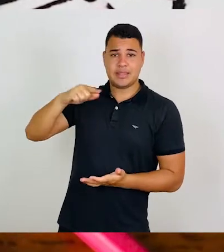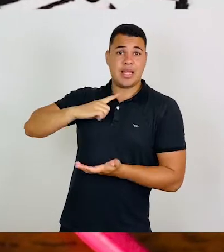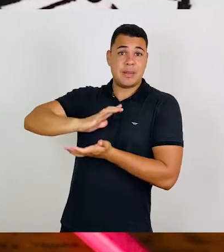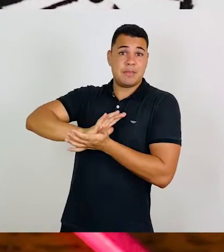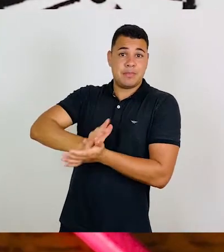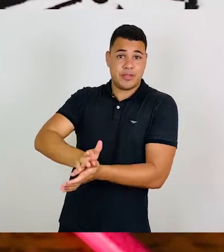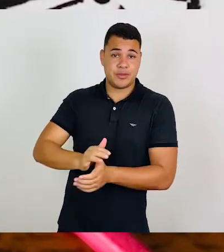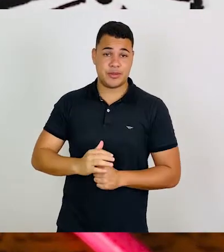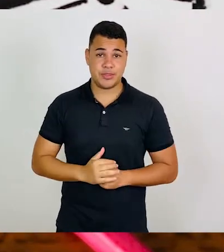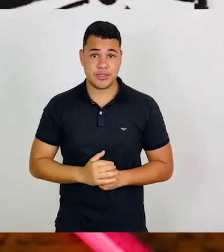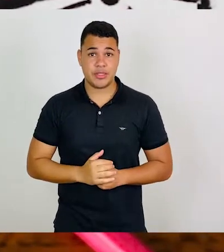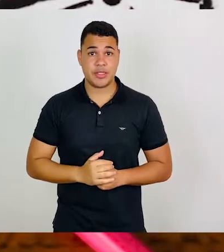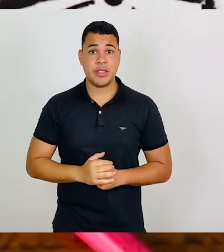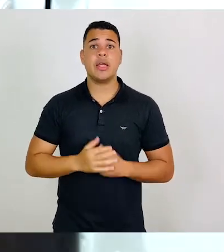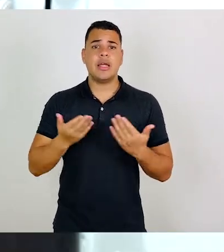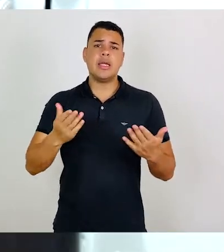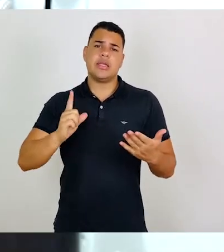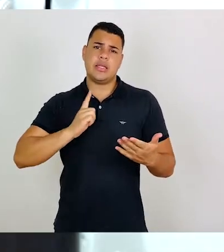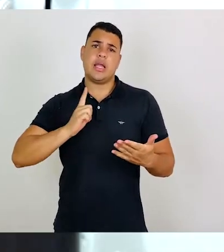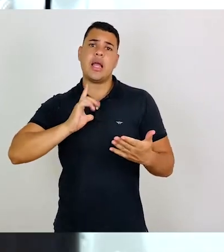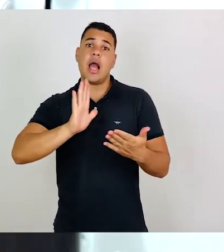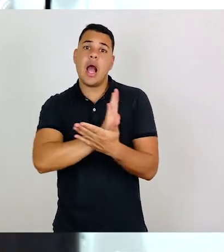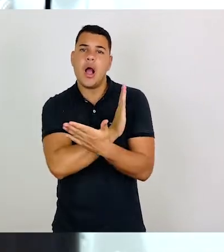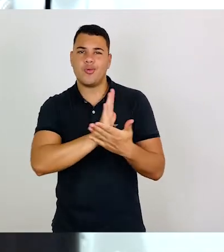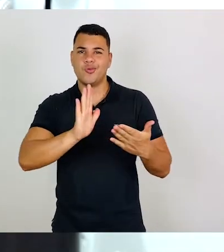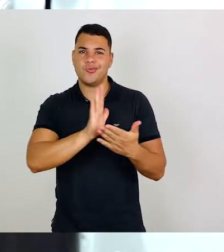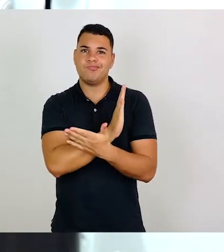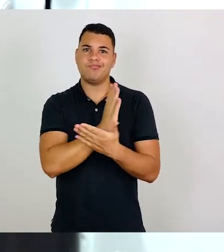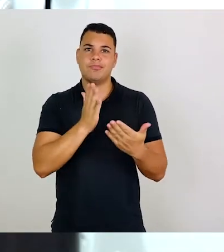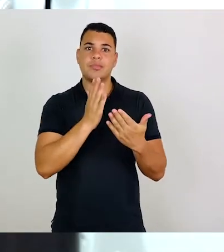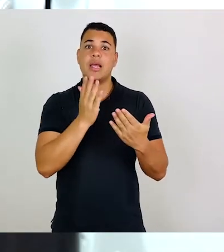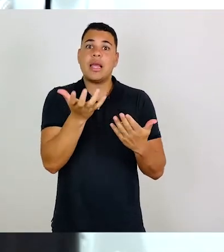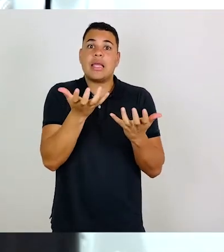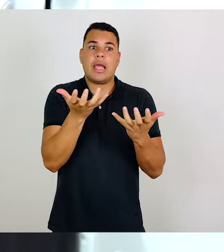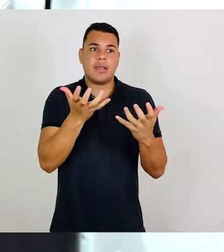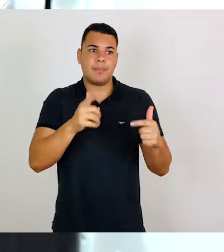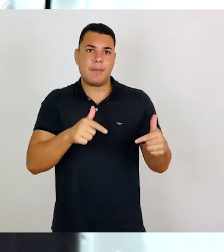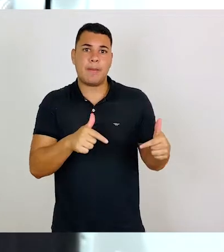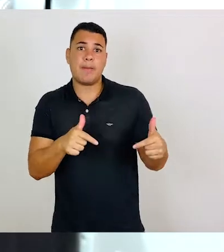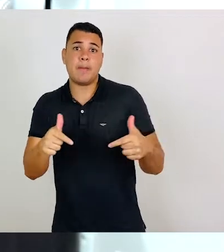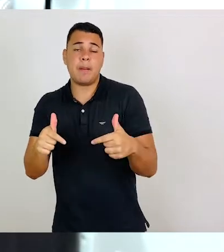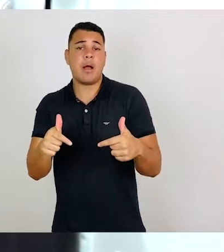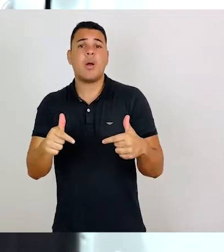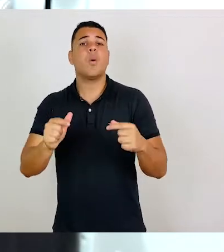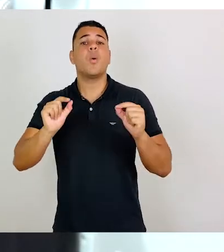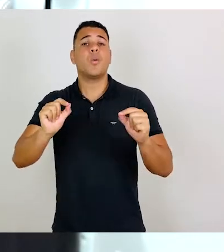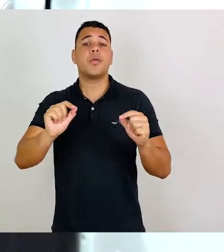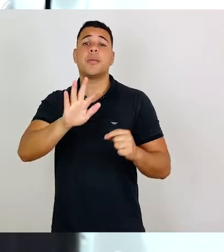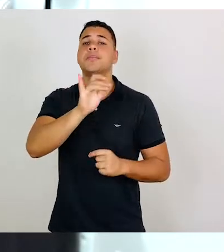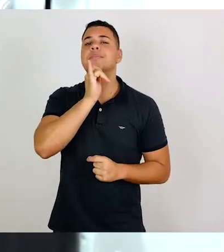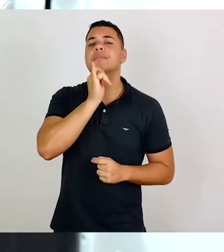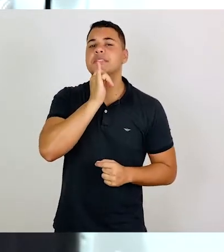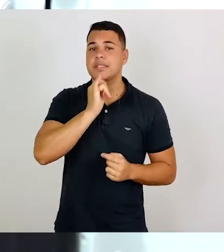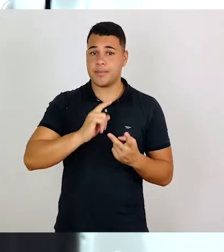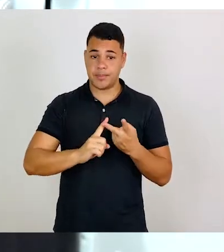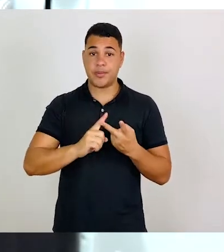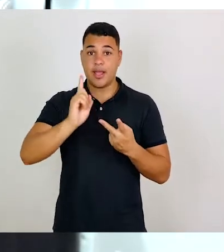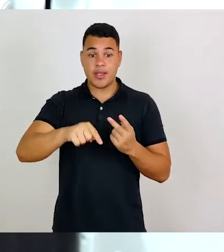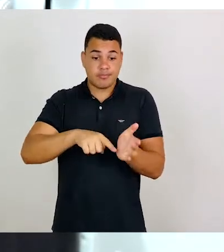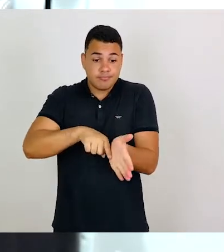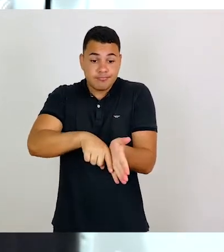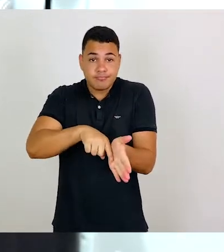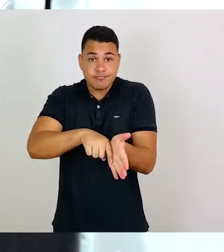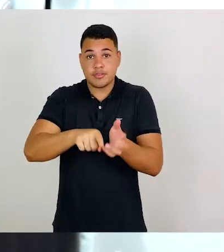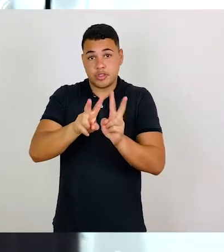mundo ainda são discriminadas? As pessoas com deficiência, historicamente, elas são discriminadas. E entre as